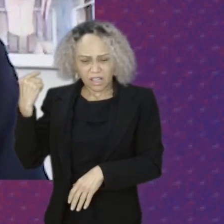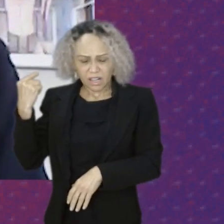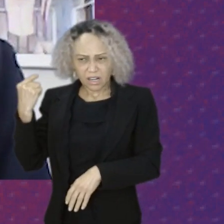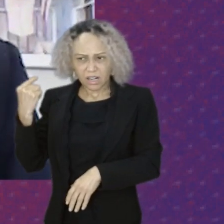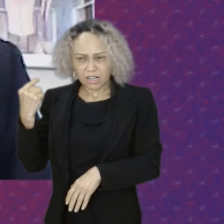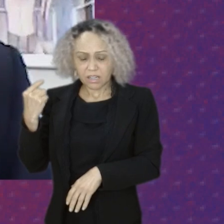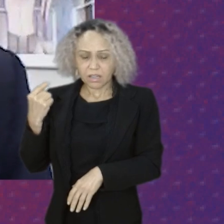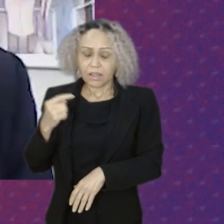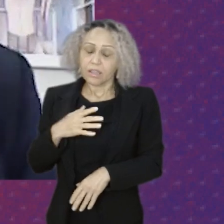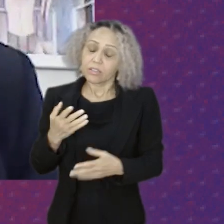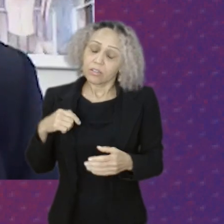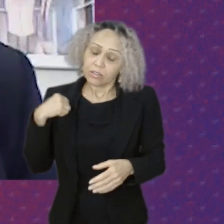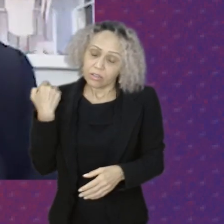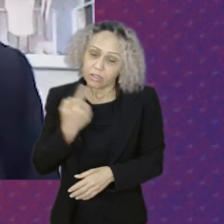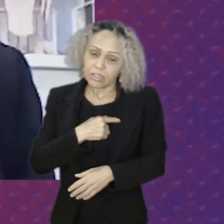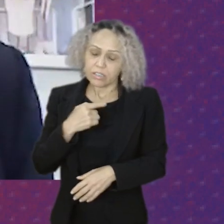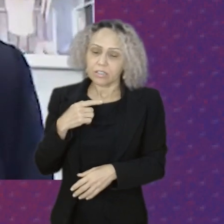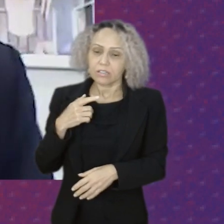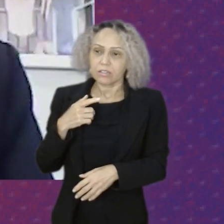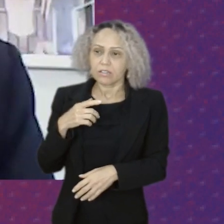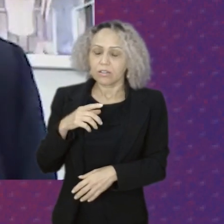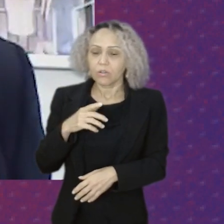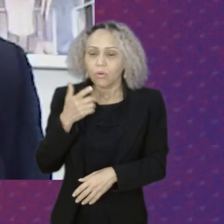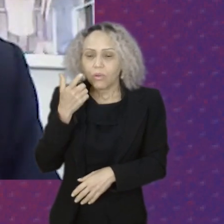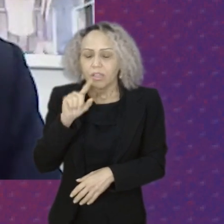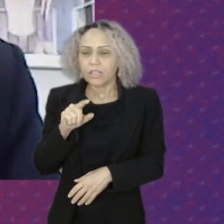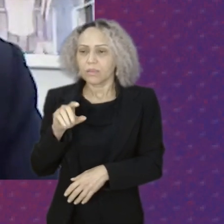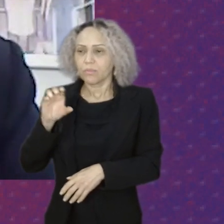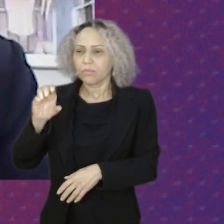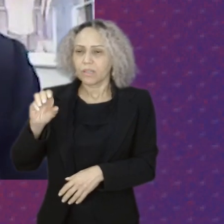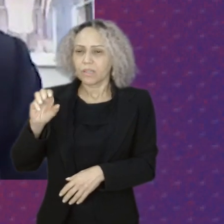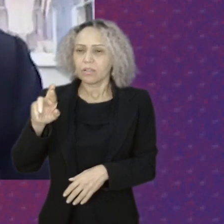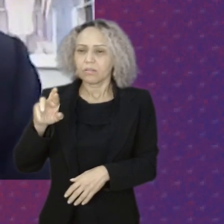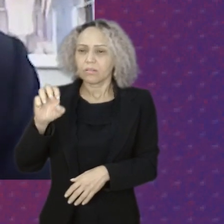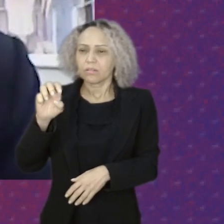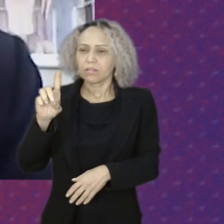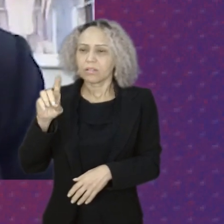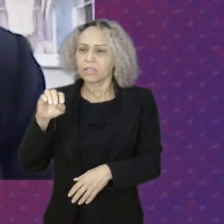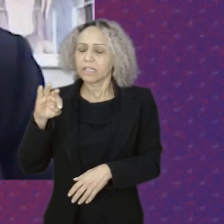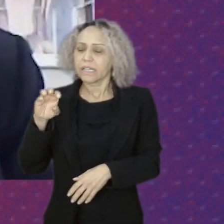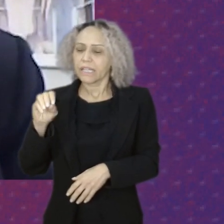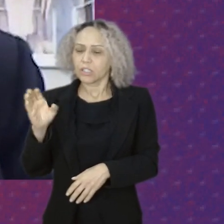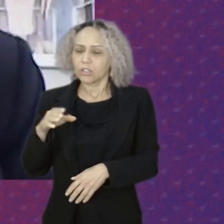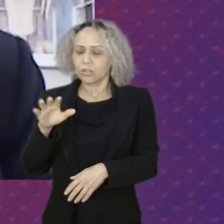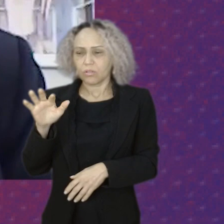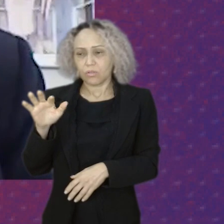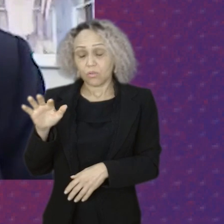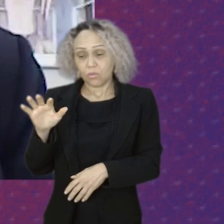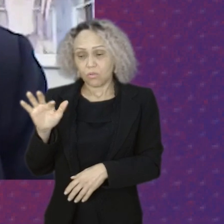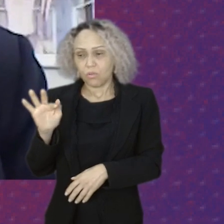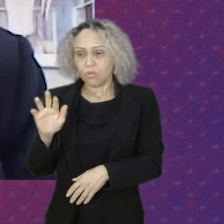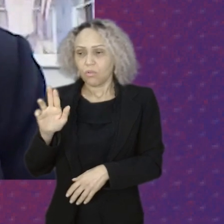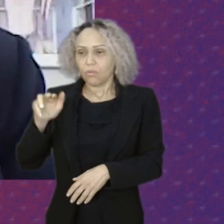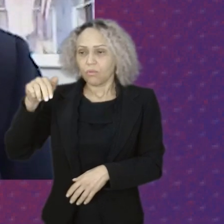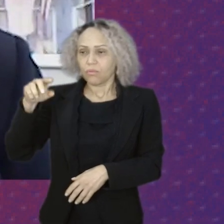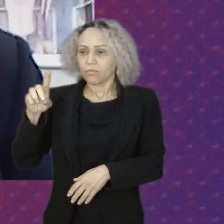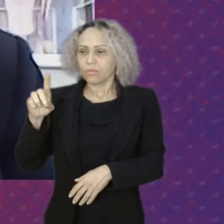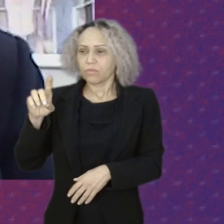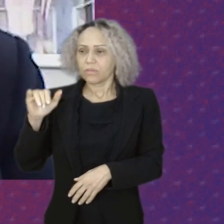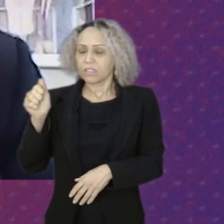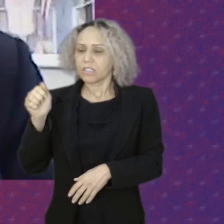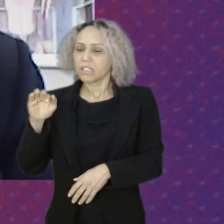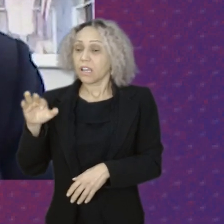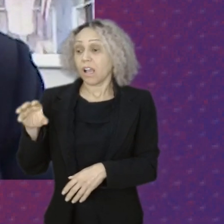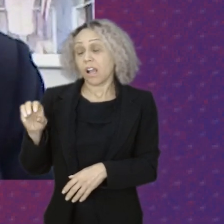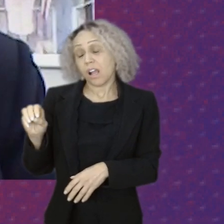crédito fundiário por o Estado, não pelo INCRA, porque não tinha como na época com o Bolsonaro, mas a gente vai estar aí sentando